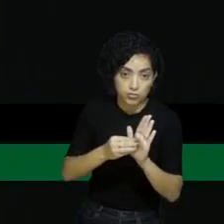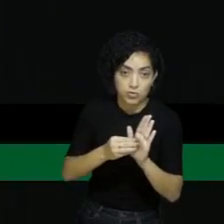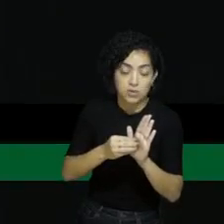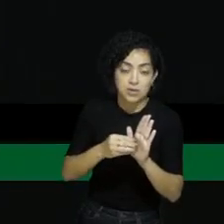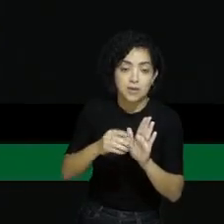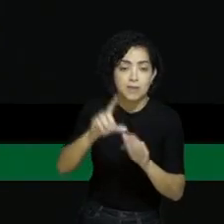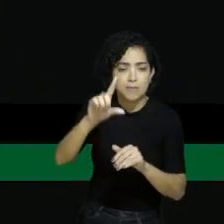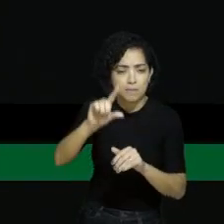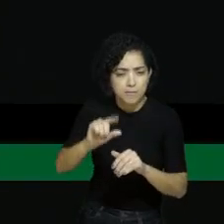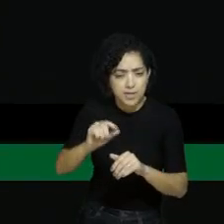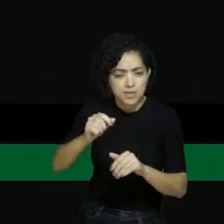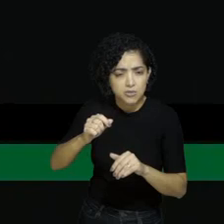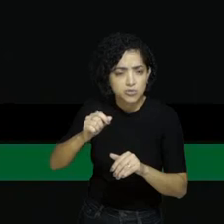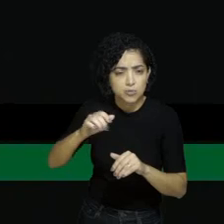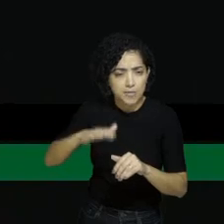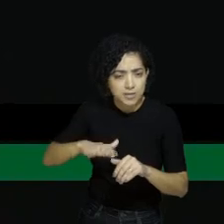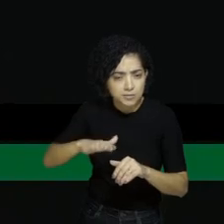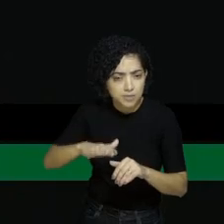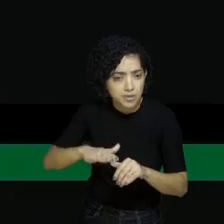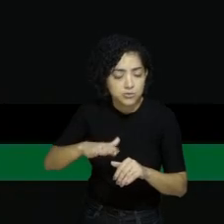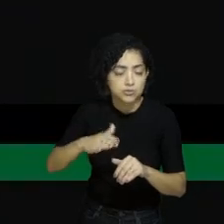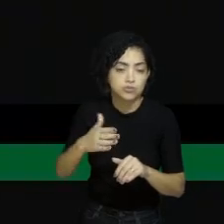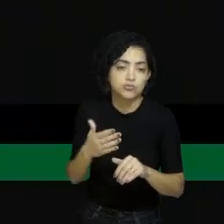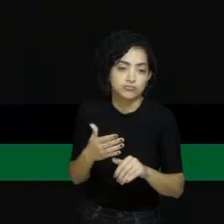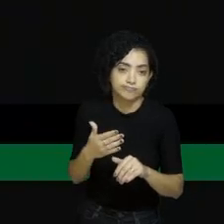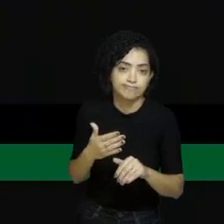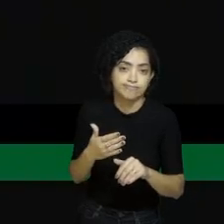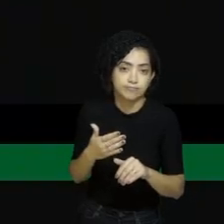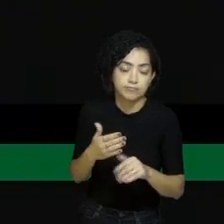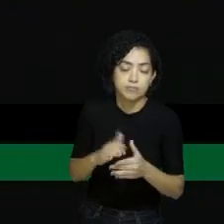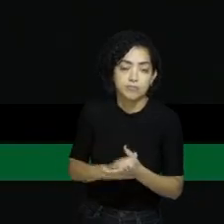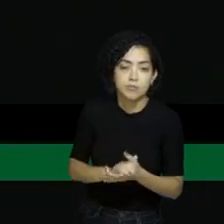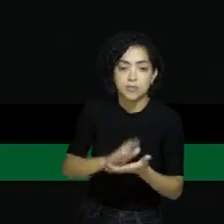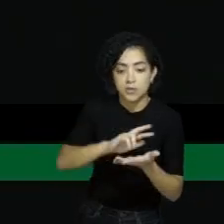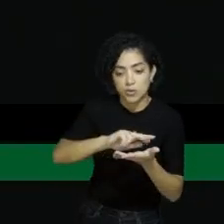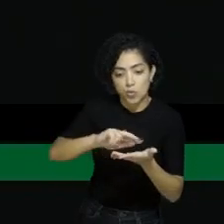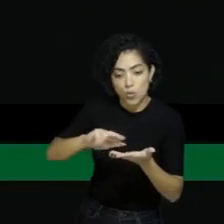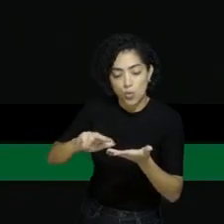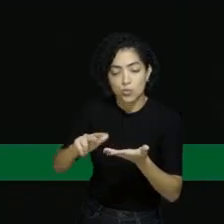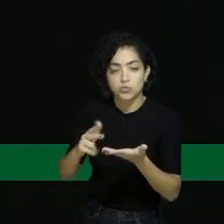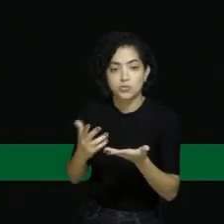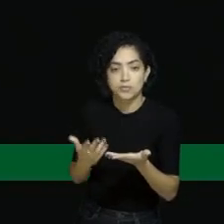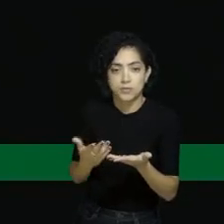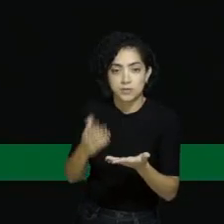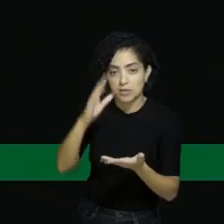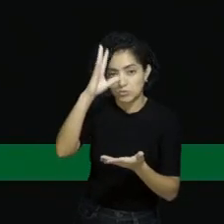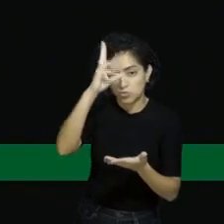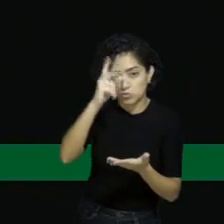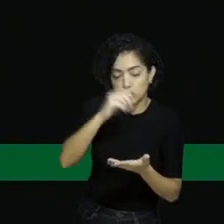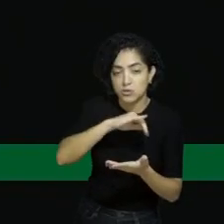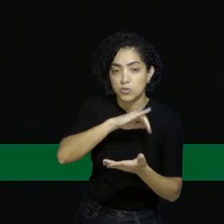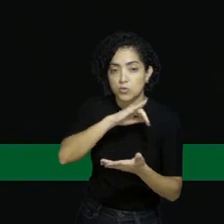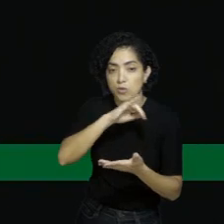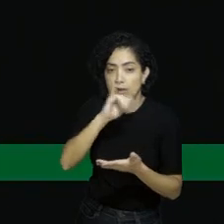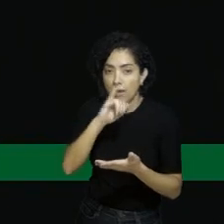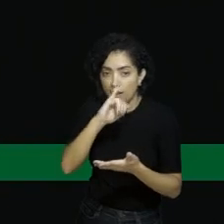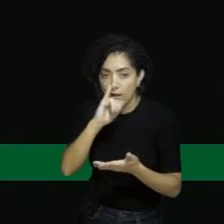acessíveis junto aos plantéis de suínos e aves de Santa Catarina. Então, faço isso